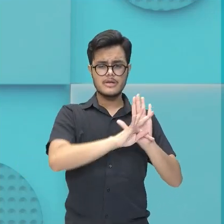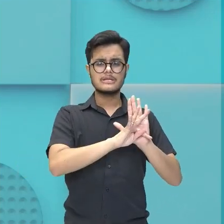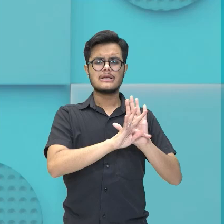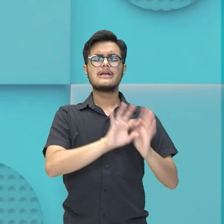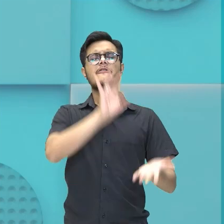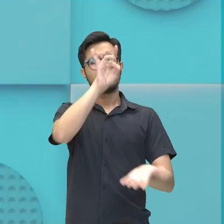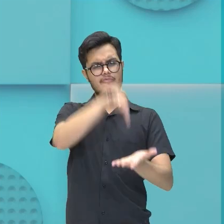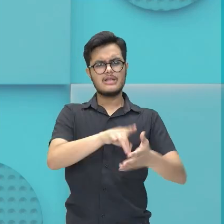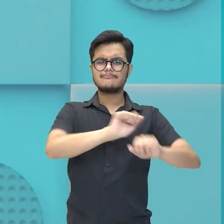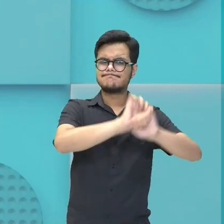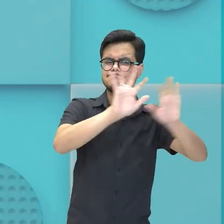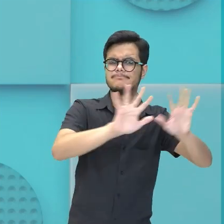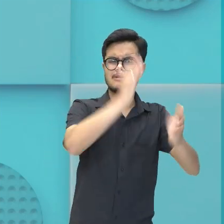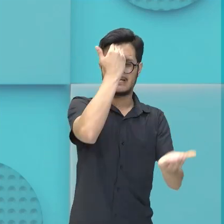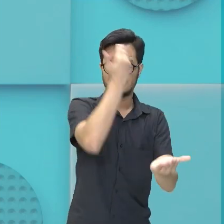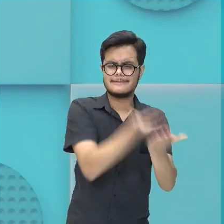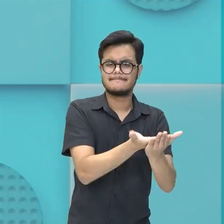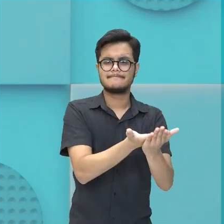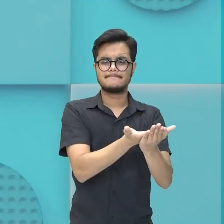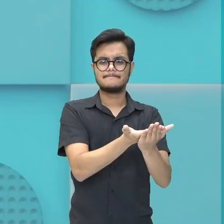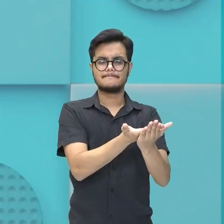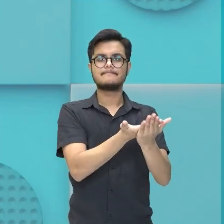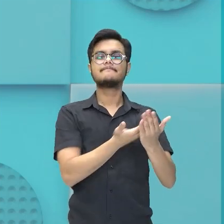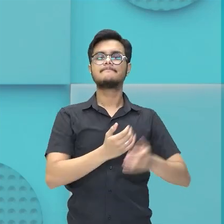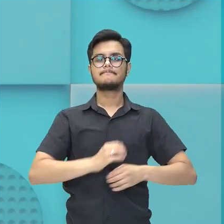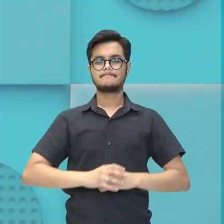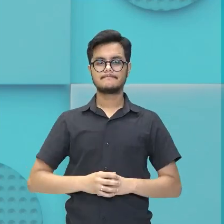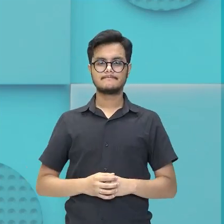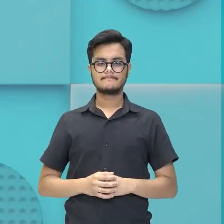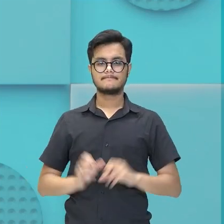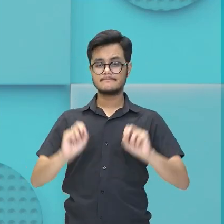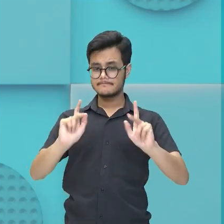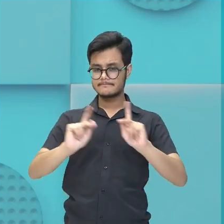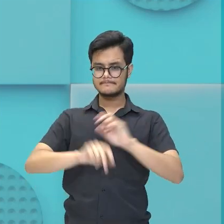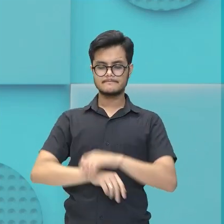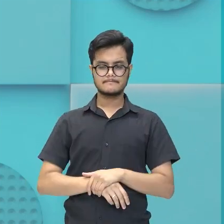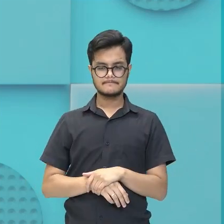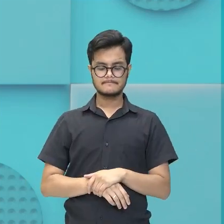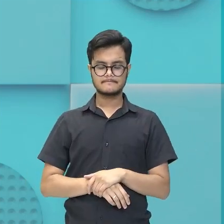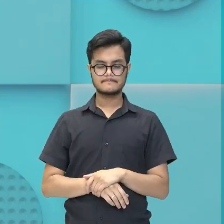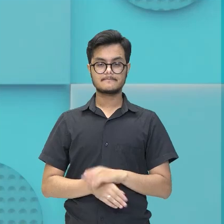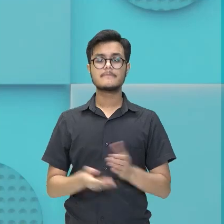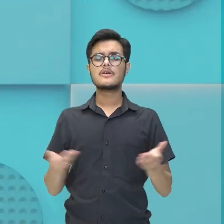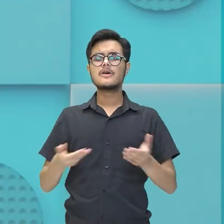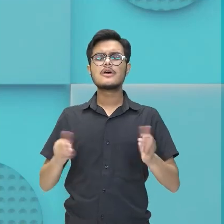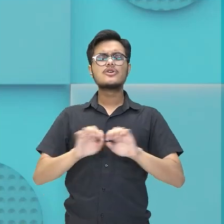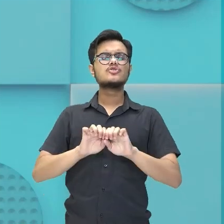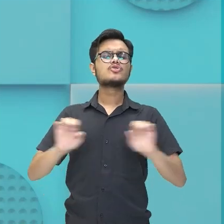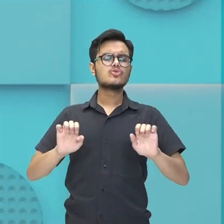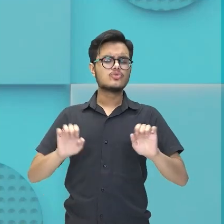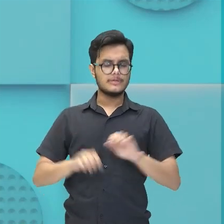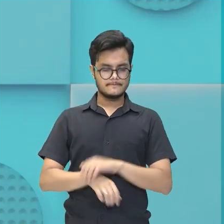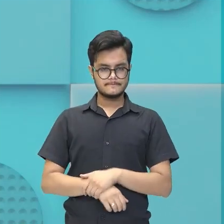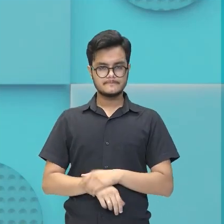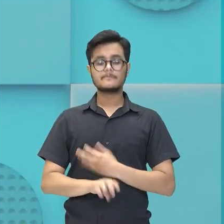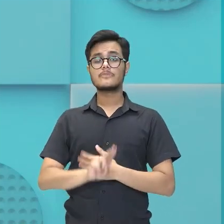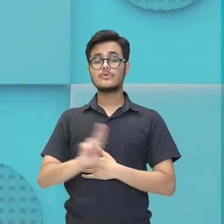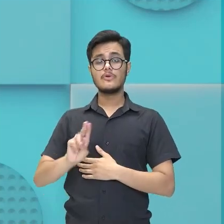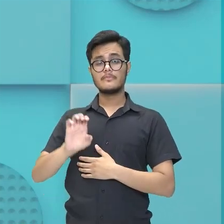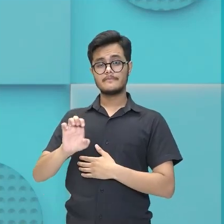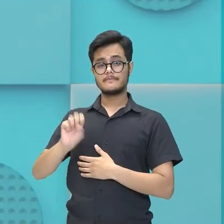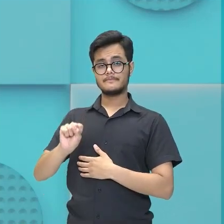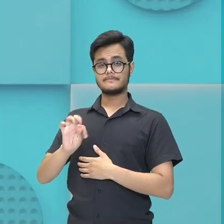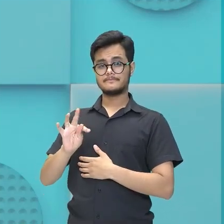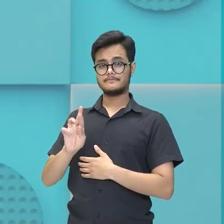dar credibilidade à reportagem, como a gente pode analisar, ok? Agora vamos à estrutura. Na estrutura, como eu já mencionei,